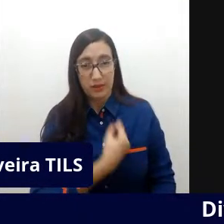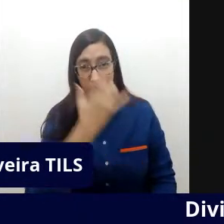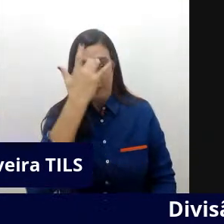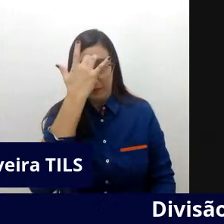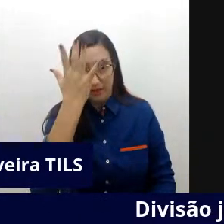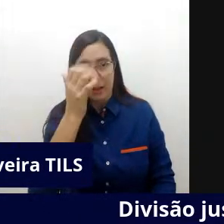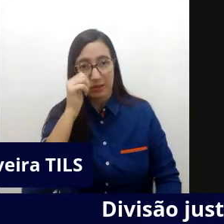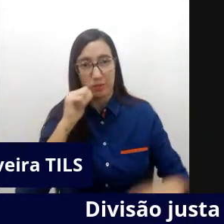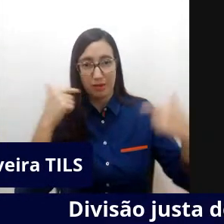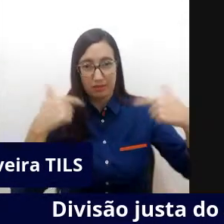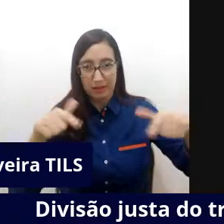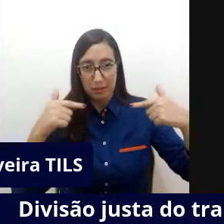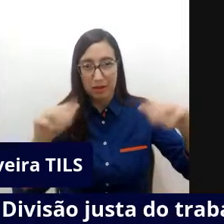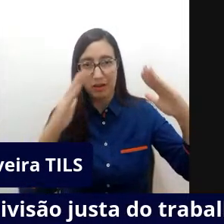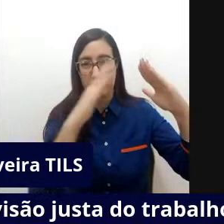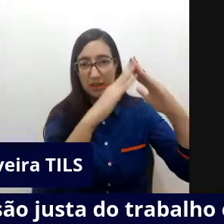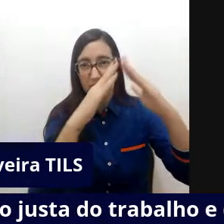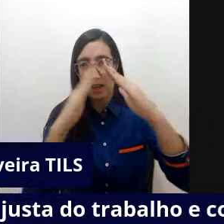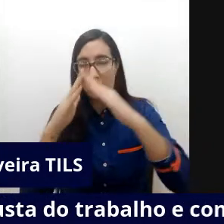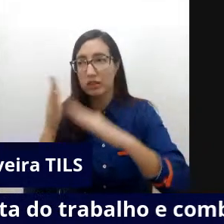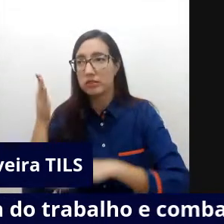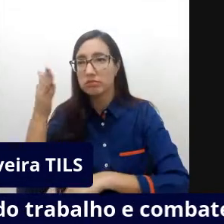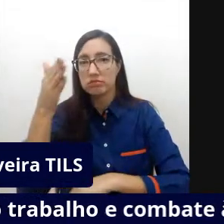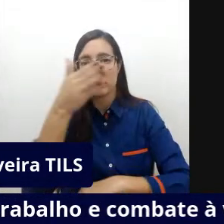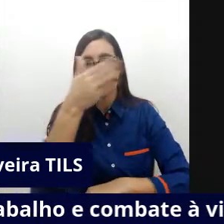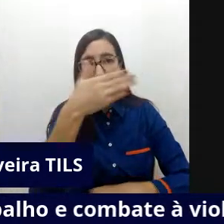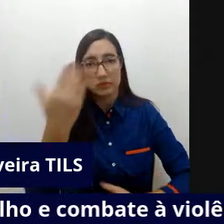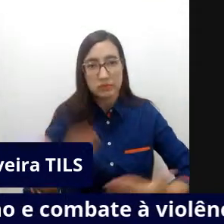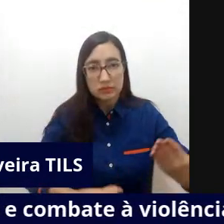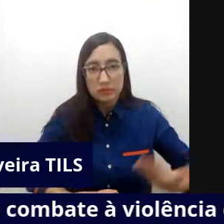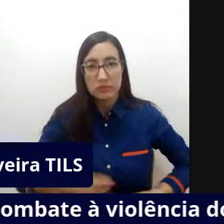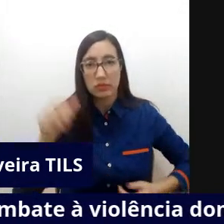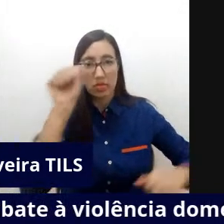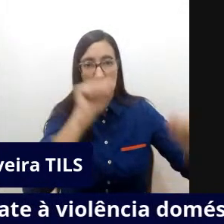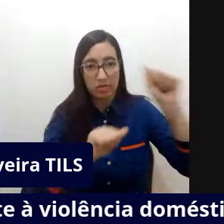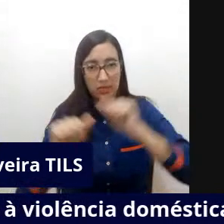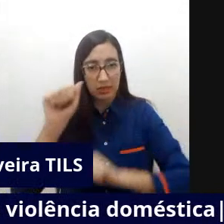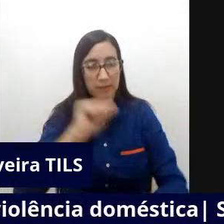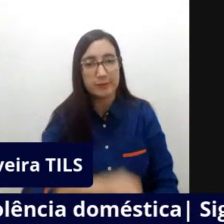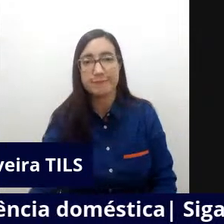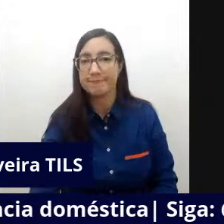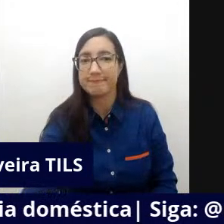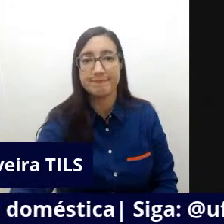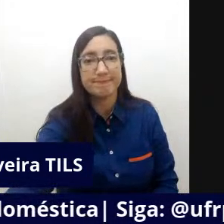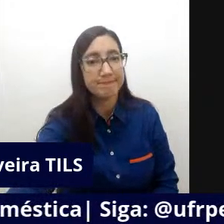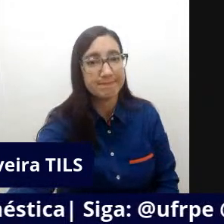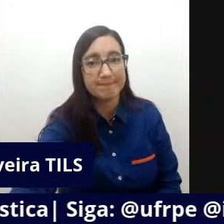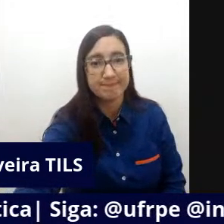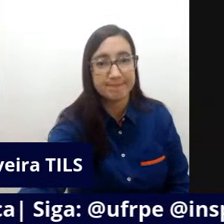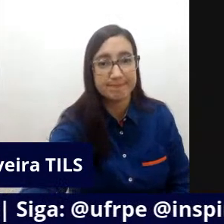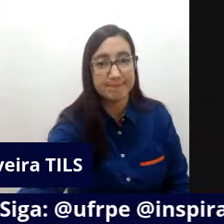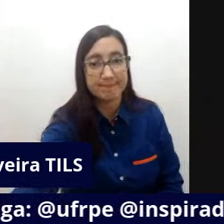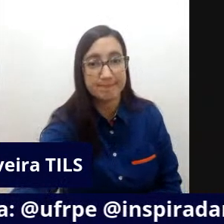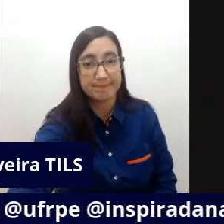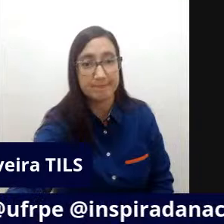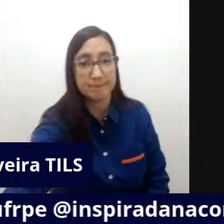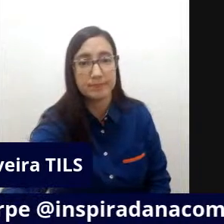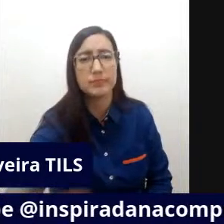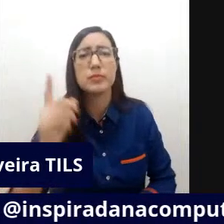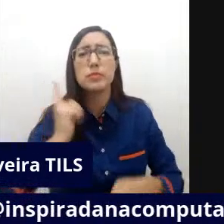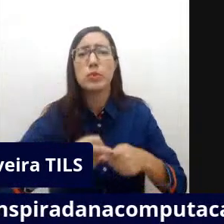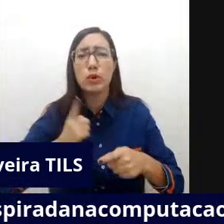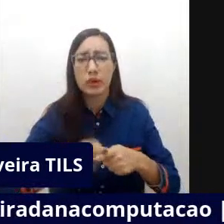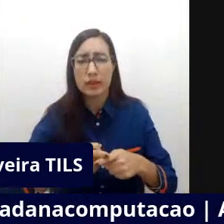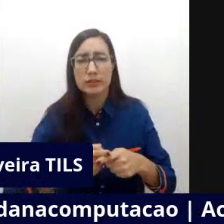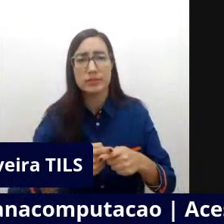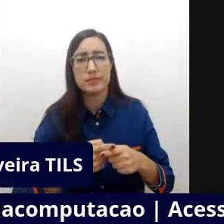sempre a jornada dupla, tripla, porque muitas de manhã antes de sair, leva os filhos, deixa